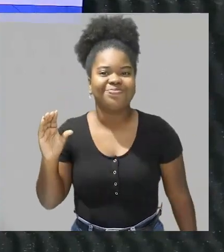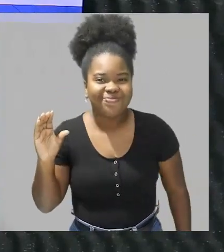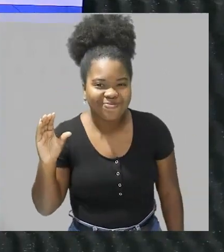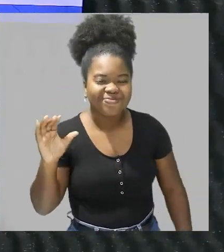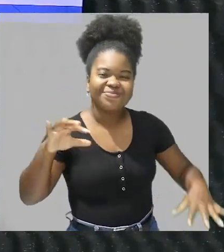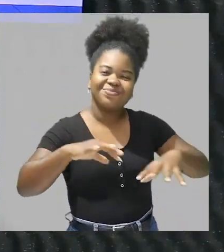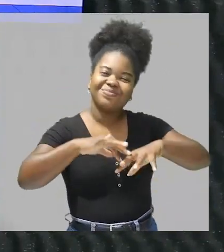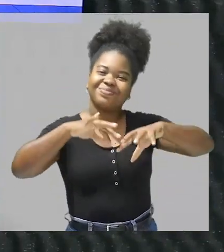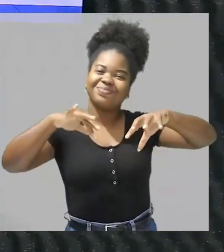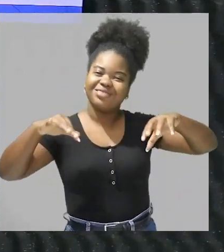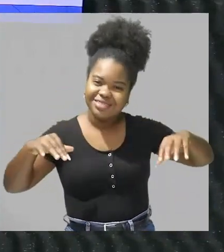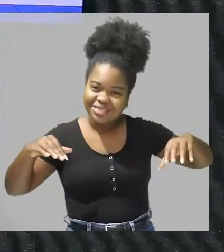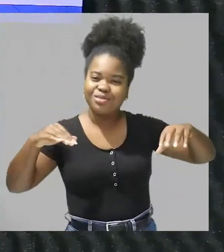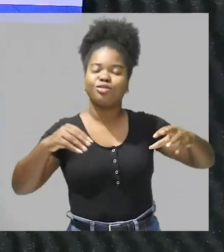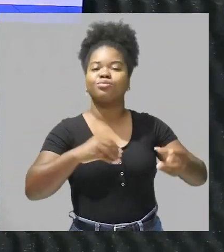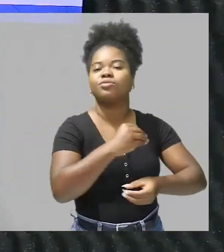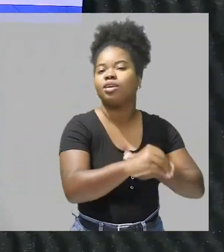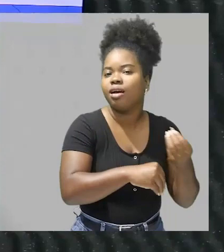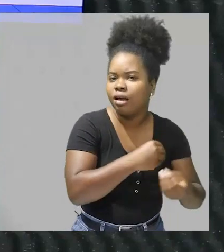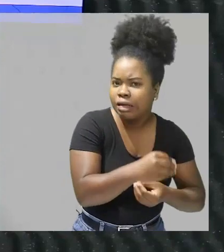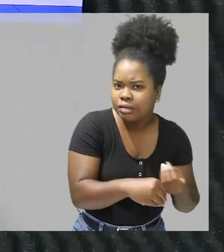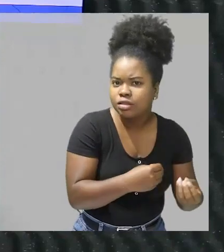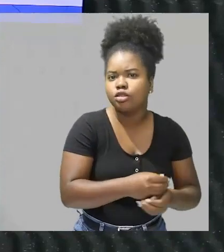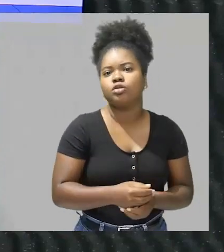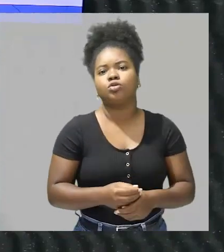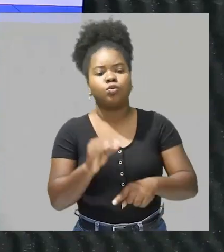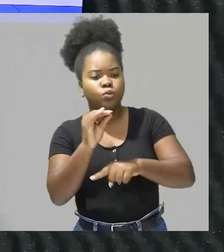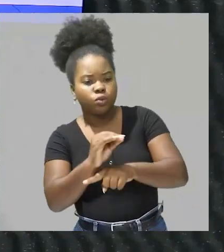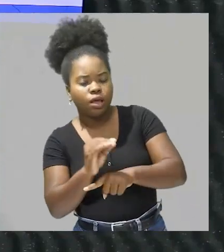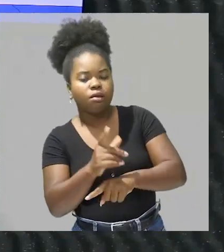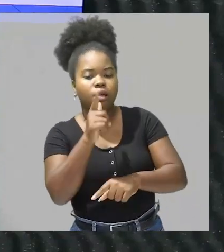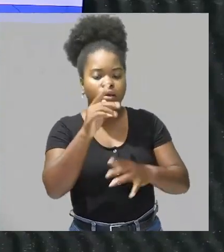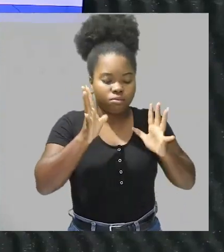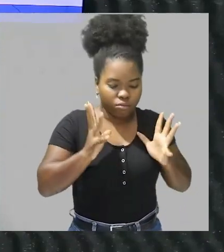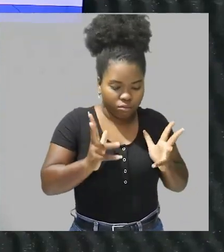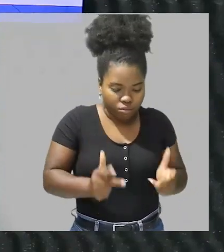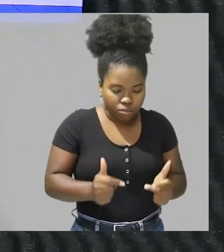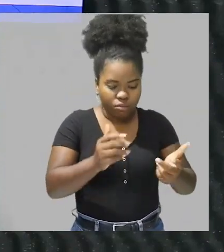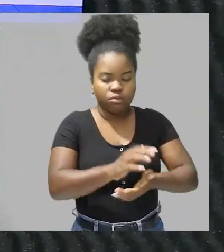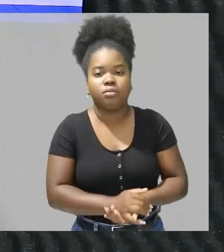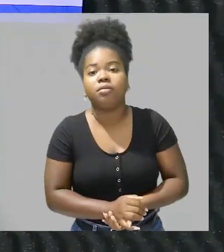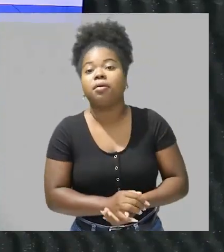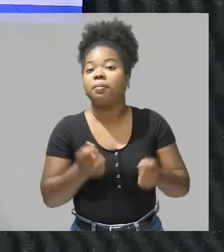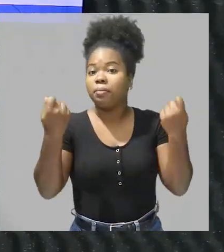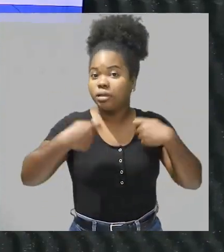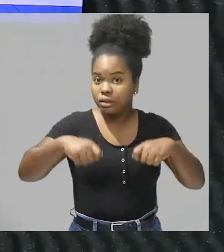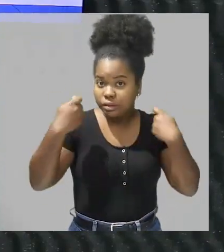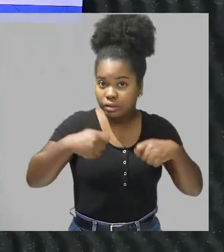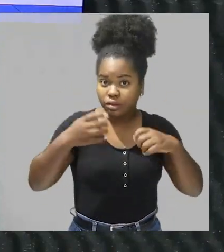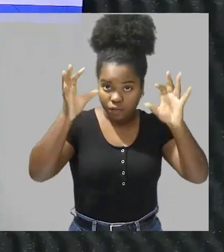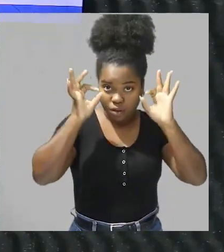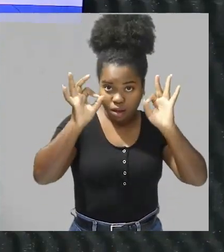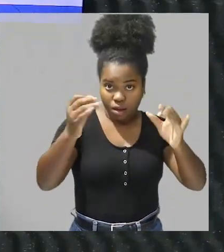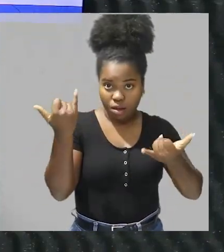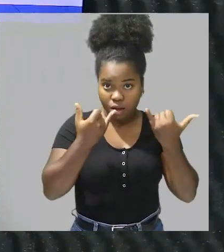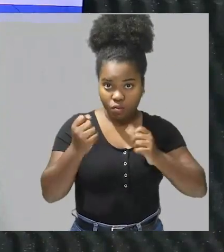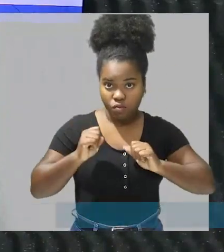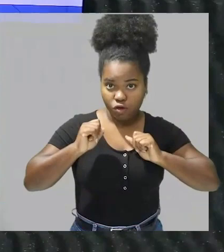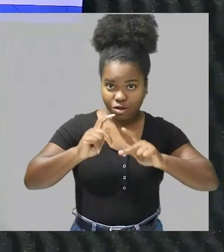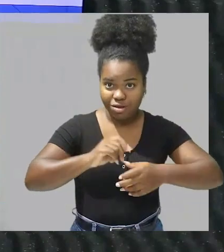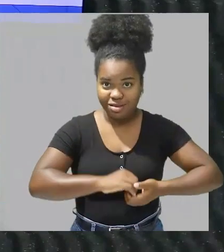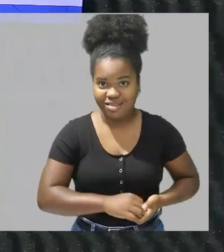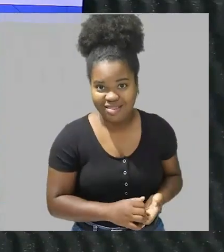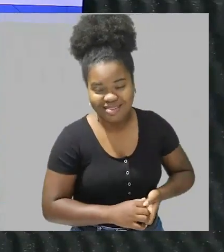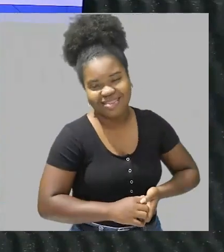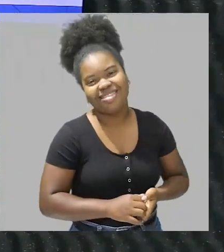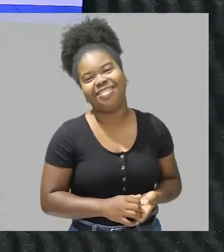separação é de misturas tratamento de água preciso ficar atento a essa informação show